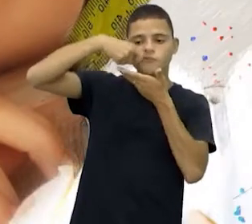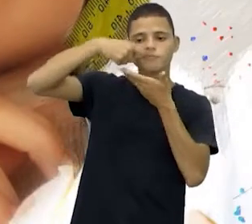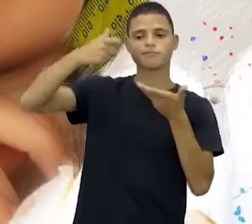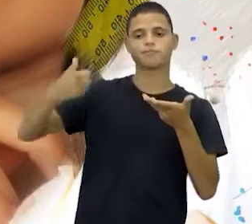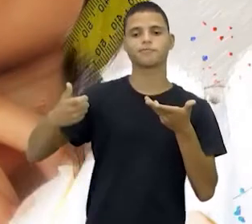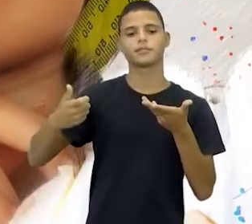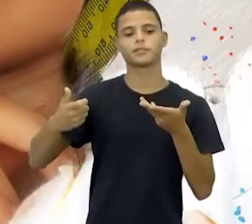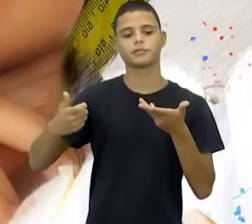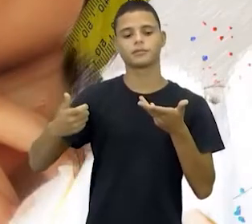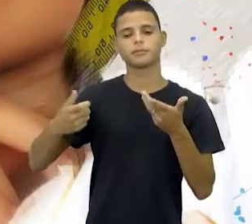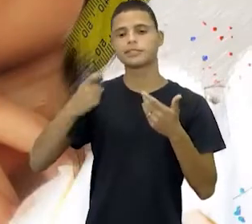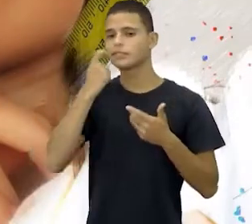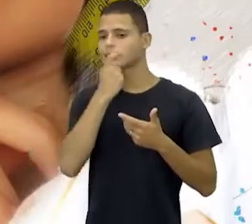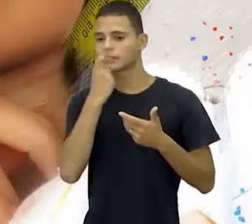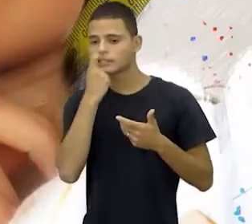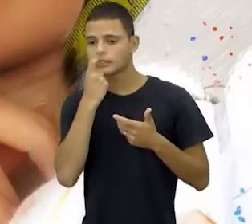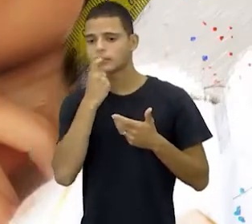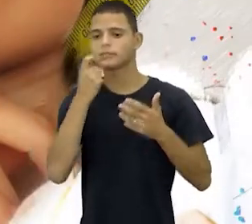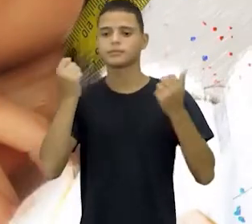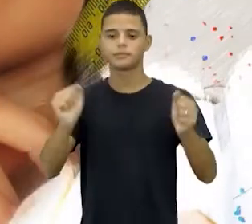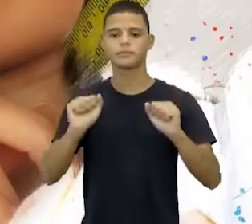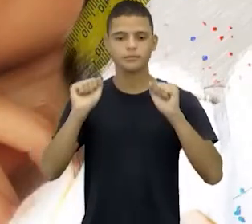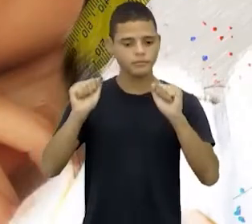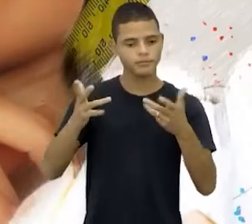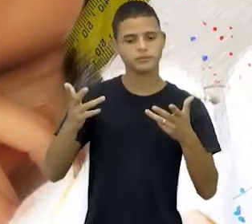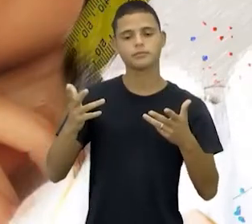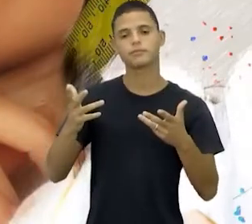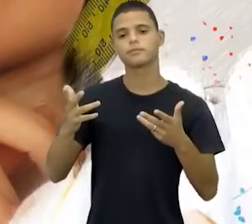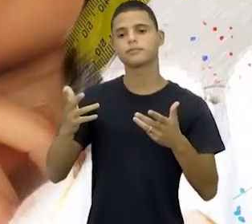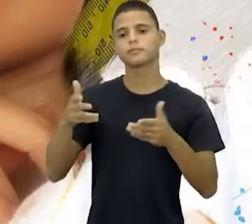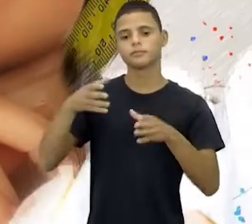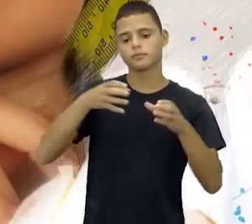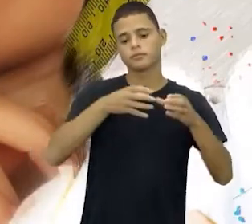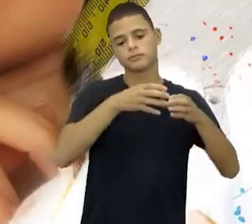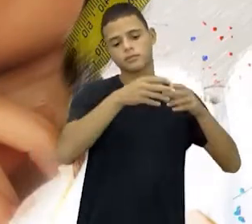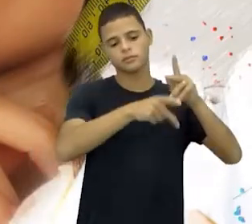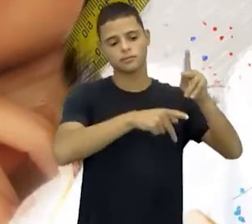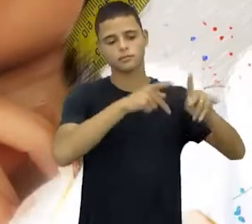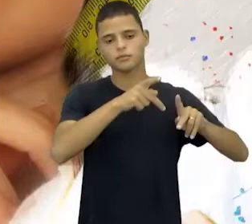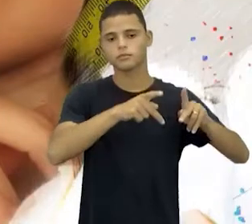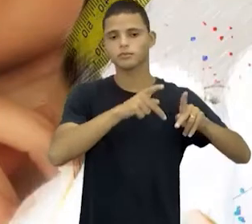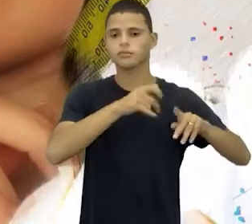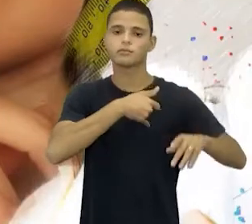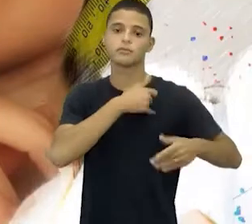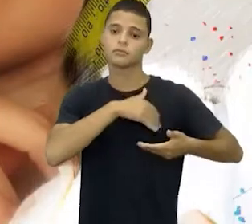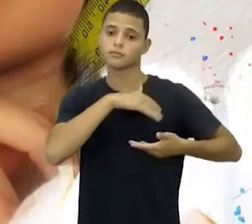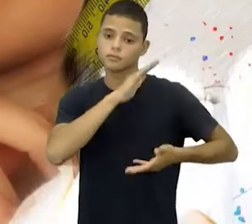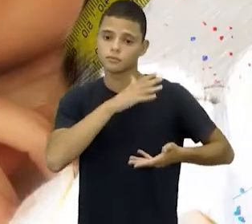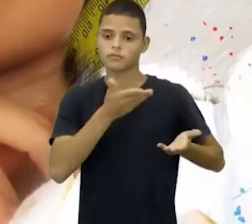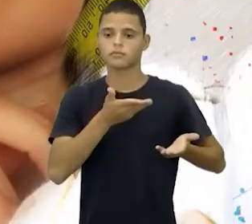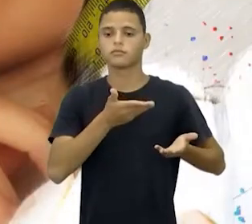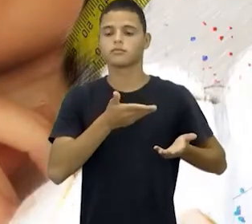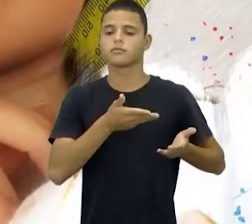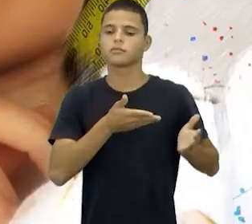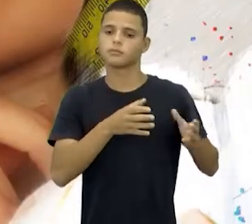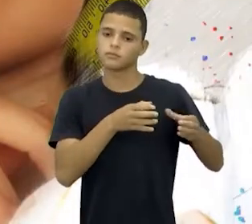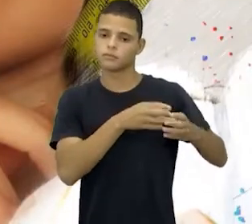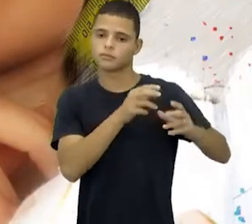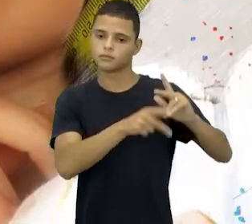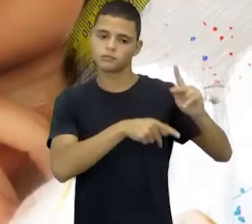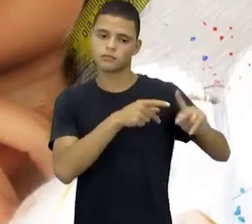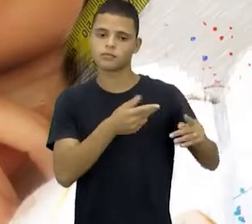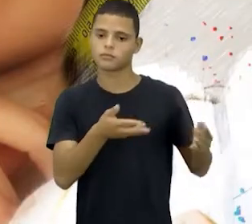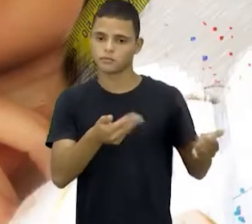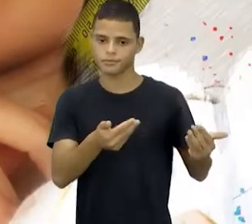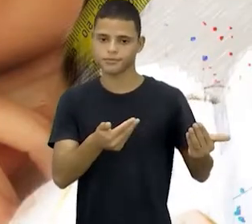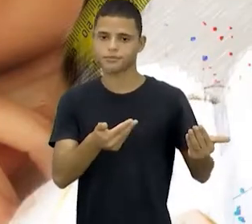ser um público mais velho, né? Um público mais jovem, depende muito do seu nicho. Então a comunicação visual, esse componente,